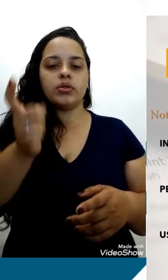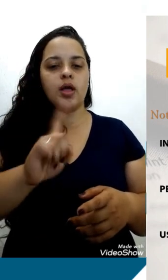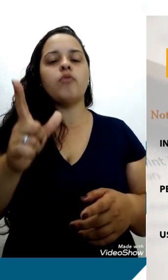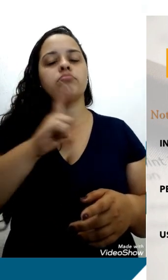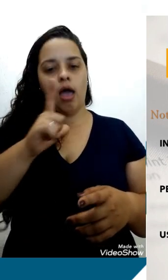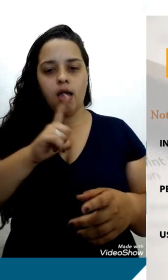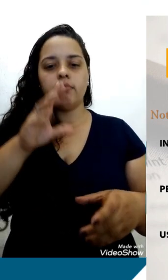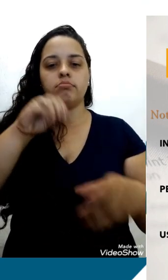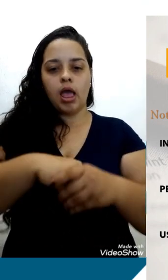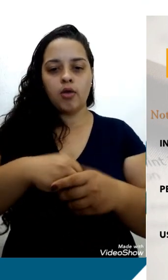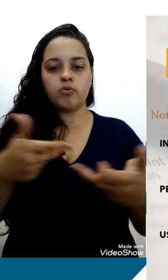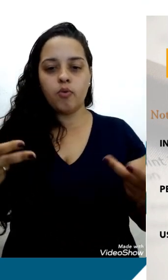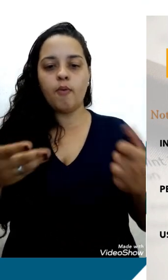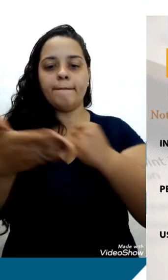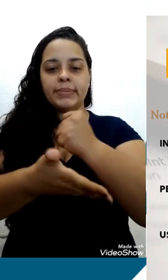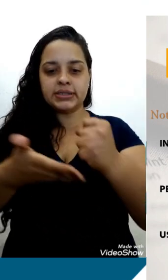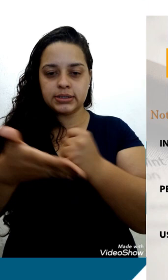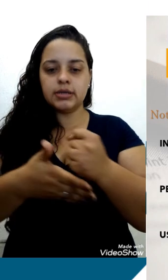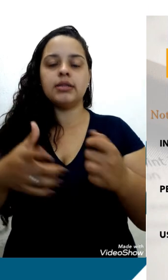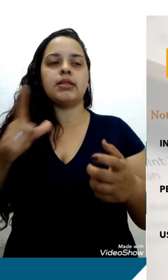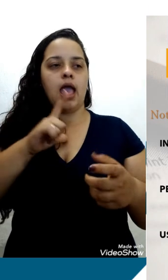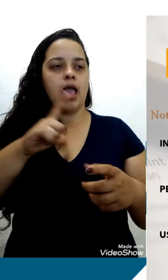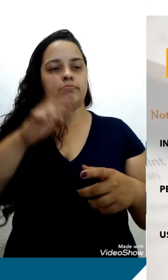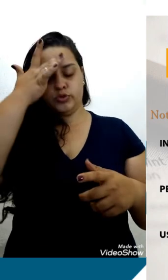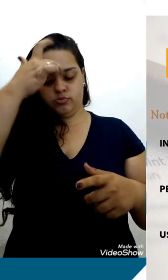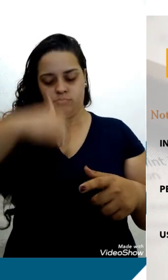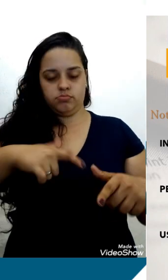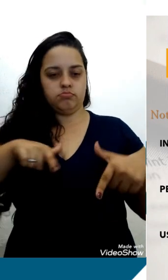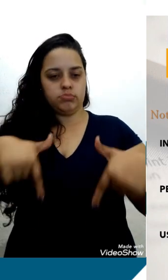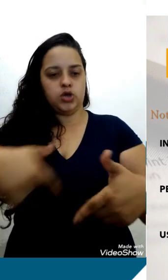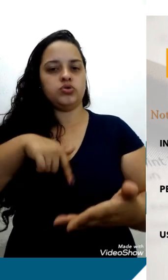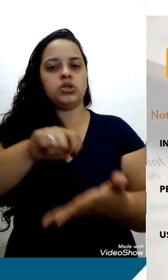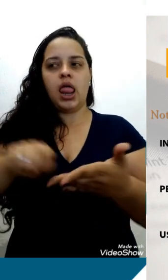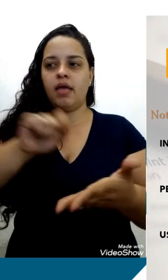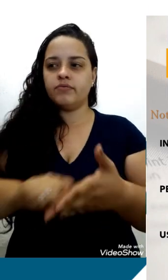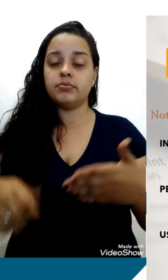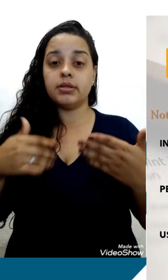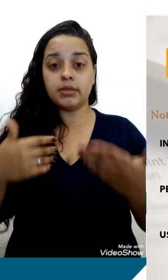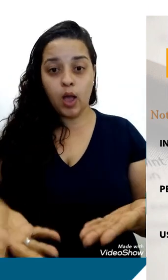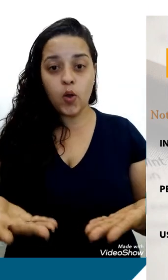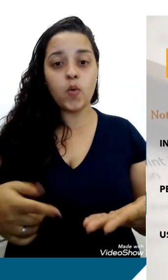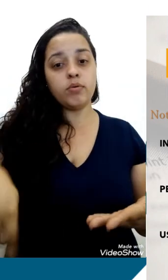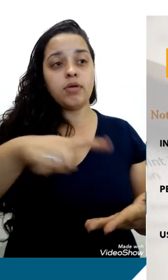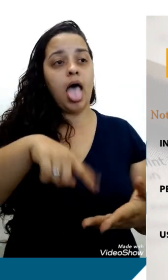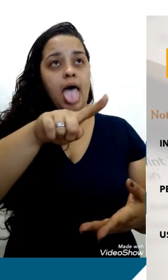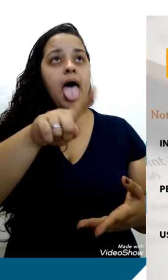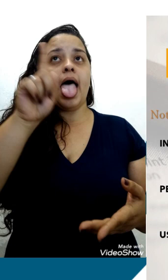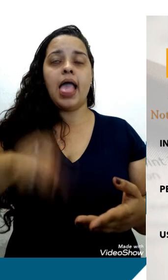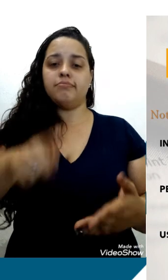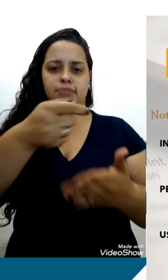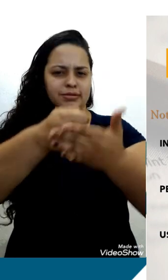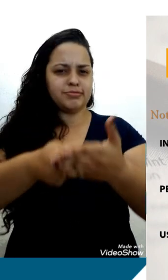função de basear o posicionamento do candidato ou da candidata. Então, essa seria uma redação que